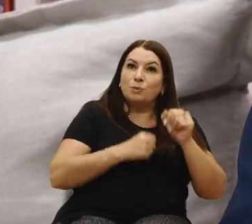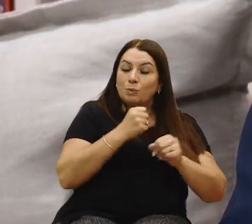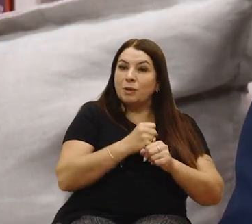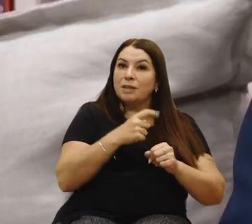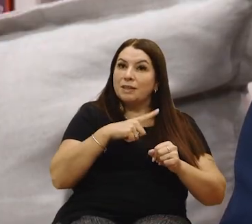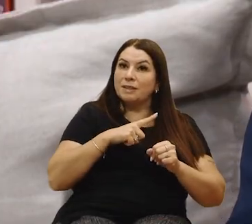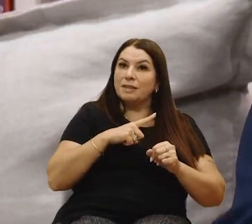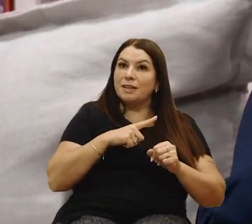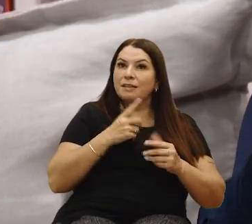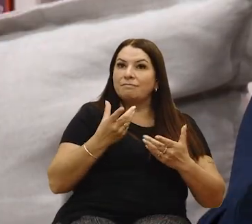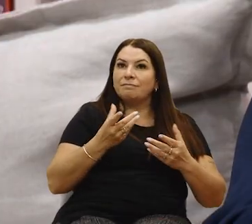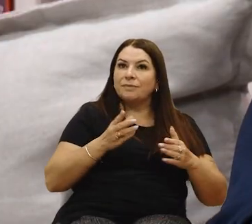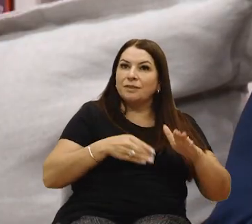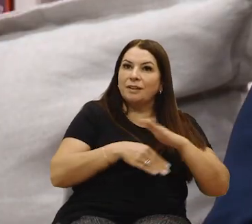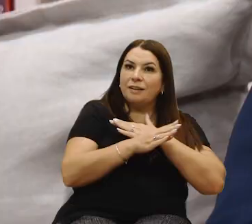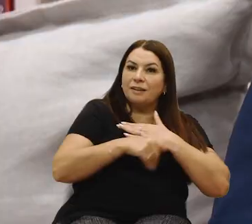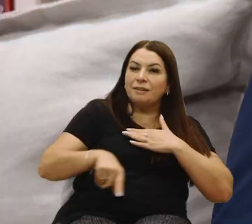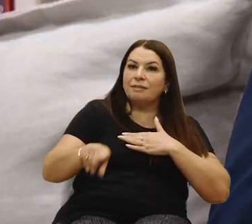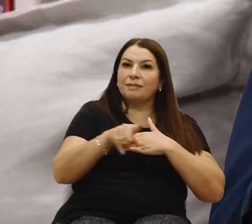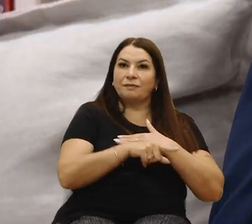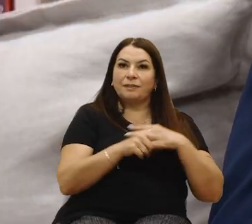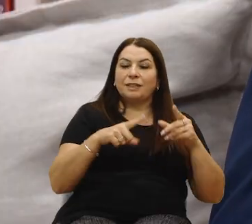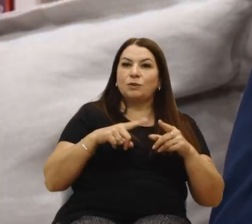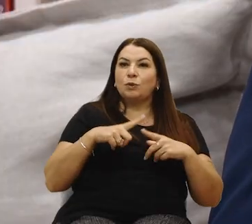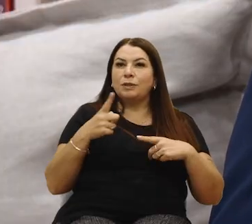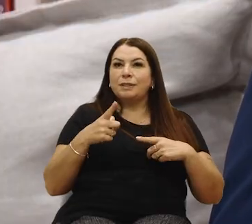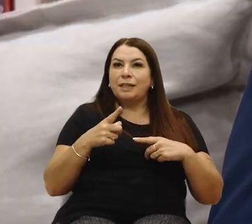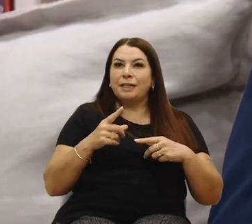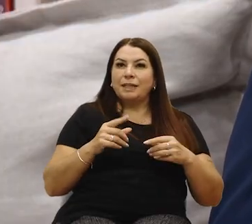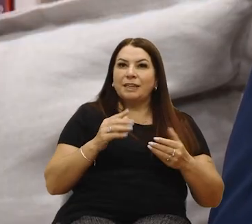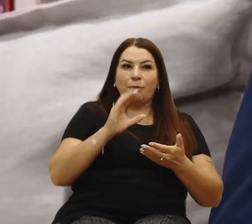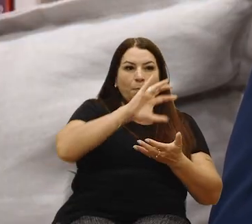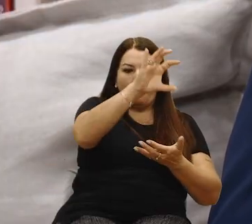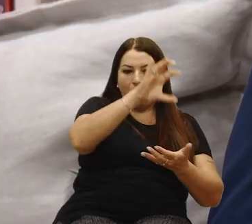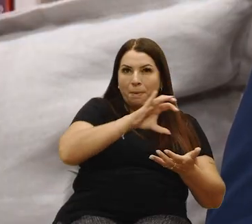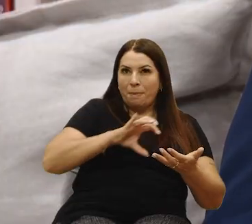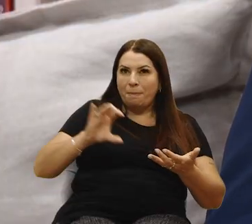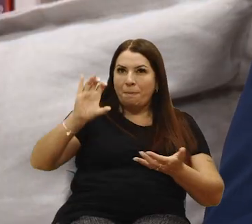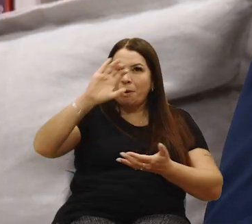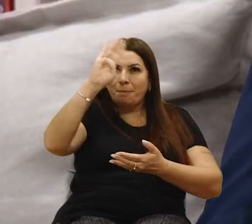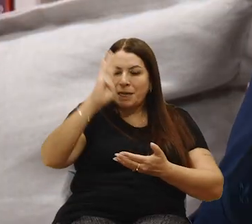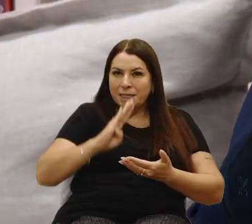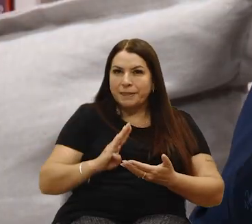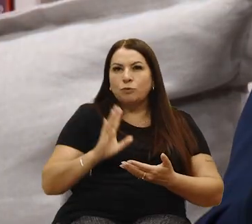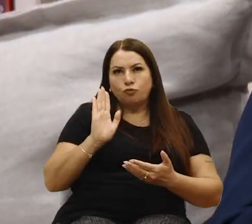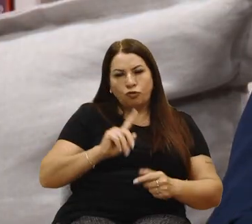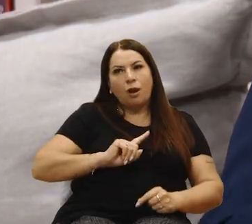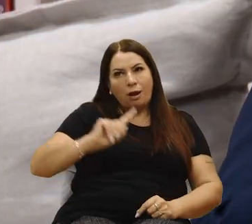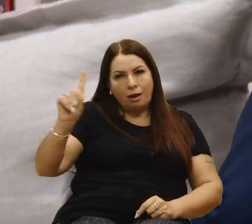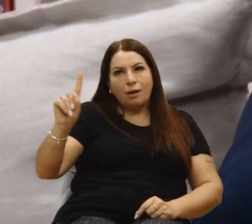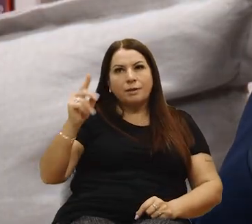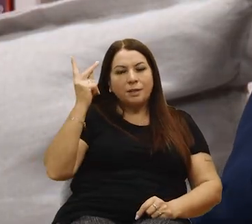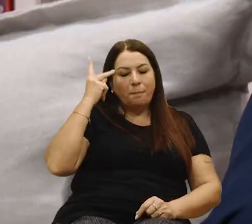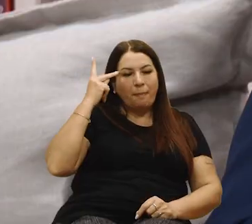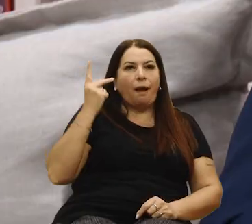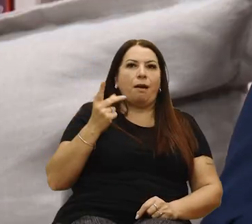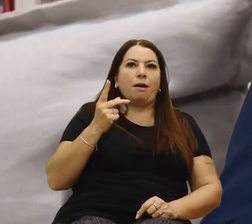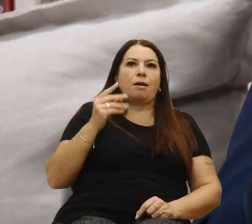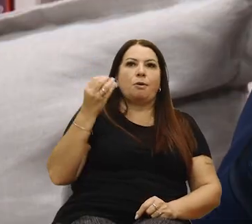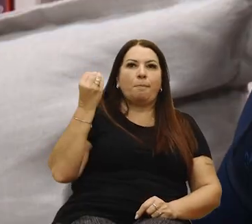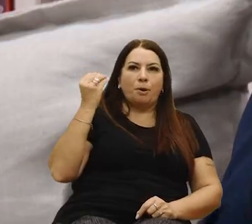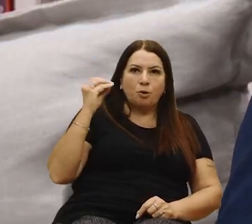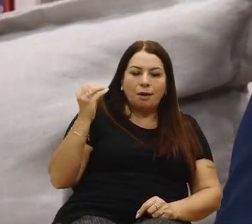elas têm uma viagem. Então, como nós temos filiais espalhadas pelo Brasil, nós já fomos para São Paulo, para